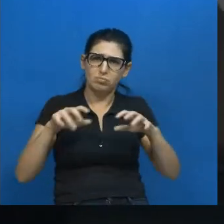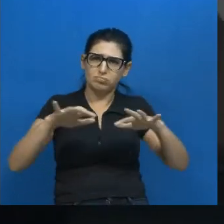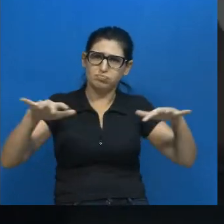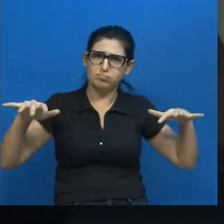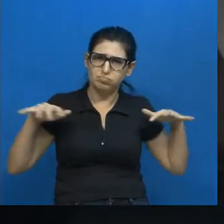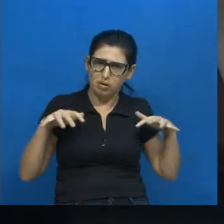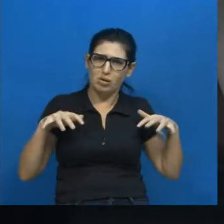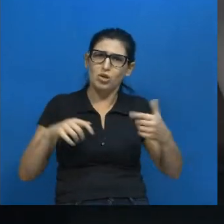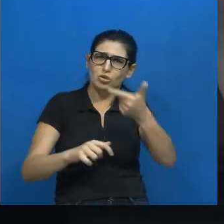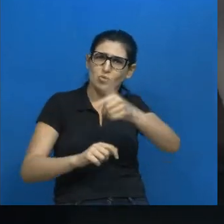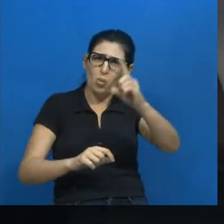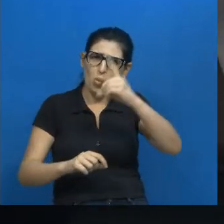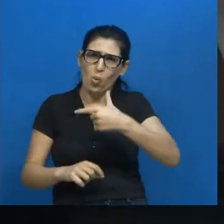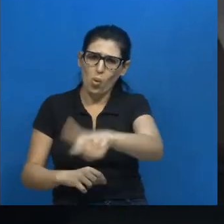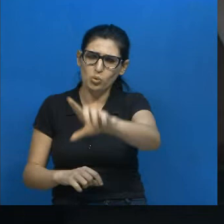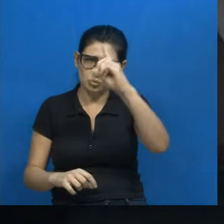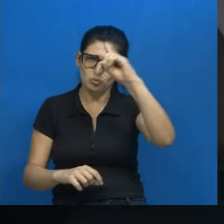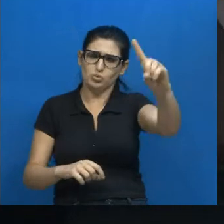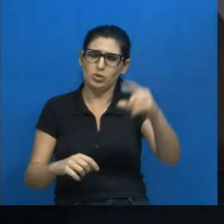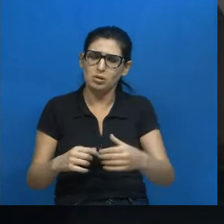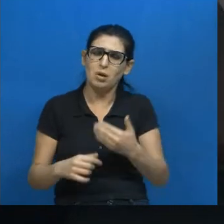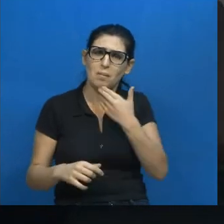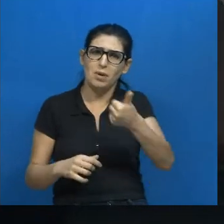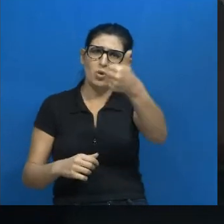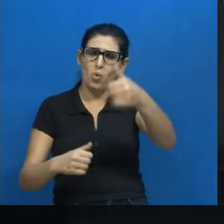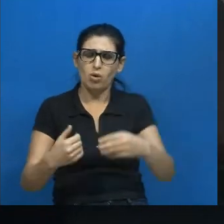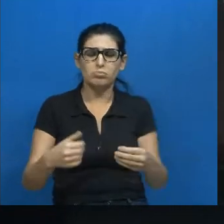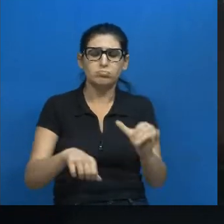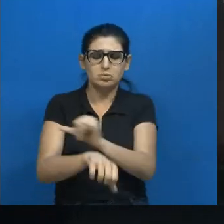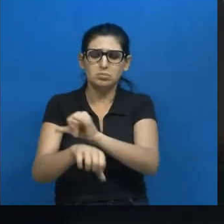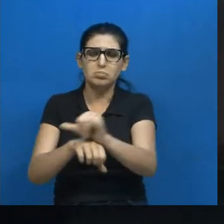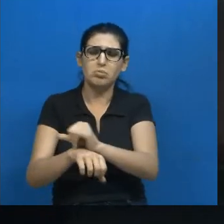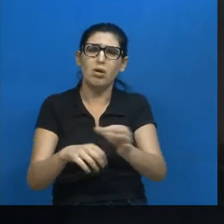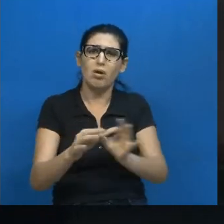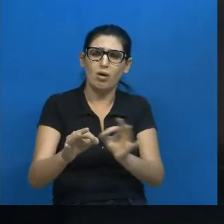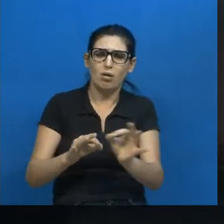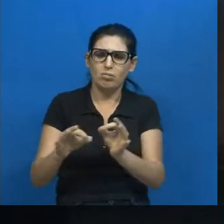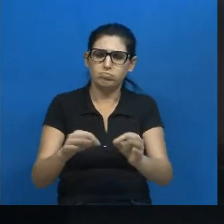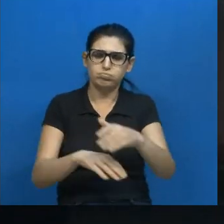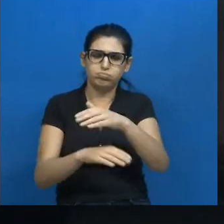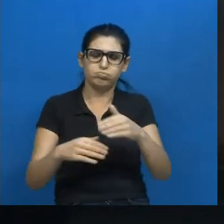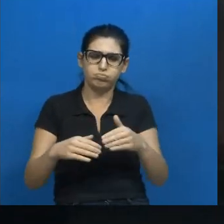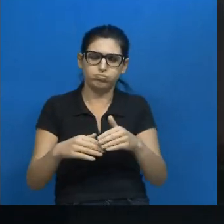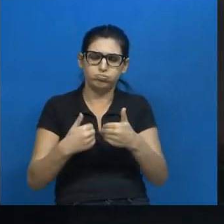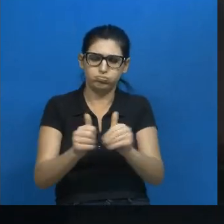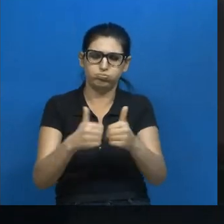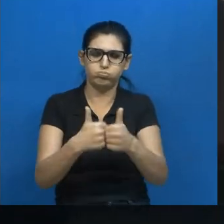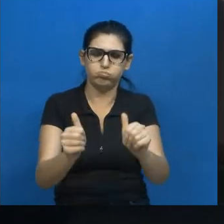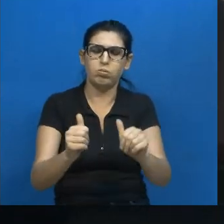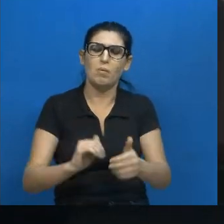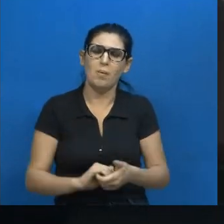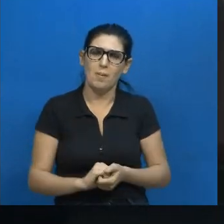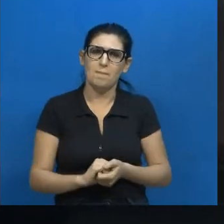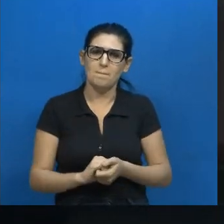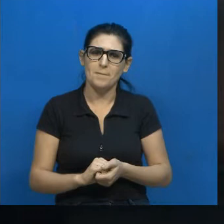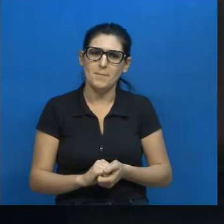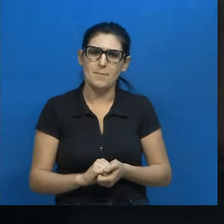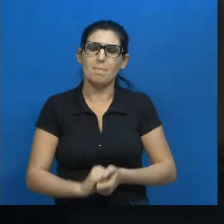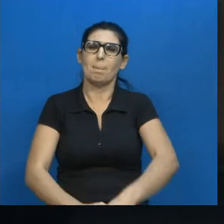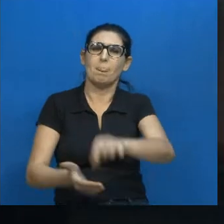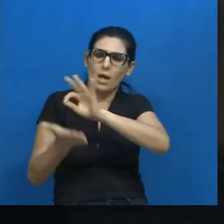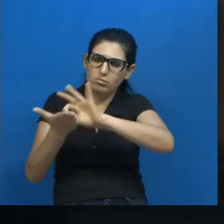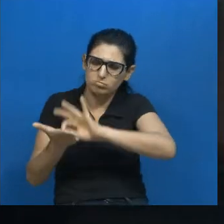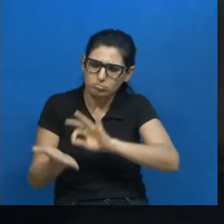das discussões no bojo do plano de mobilidade, em sendo o caso de tratamento desconectado daquele que seja